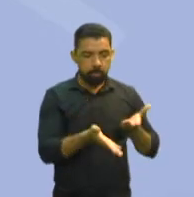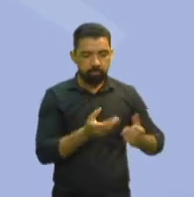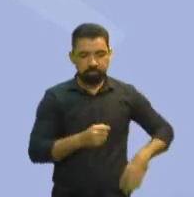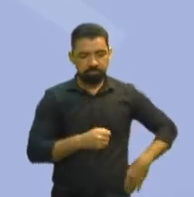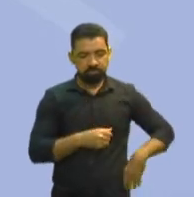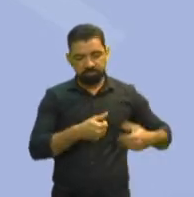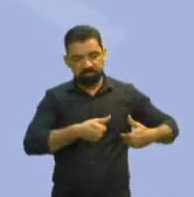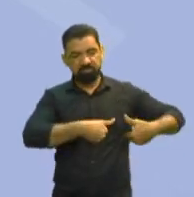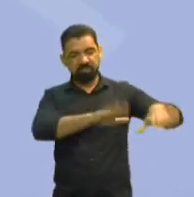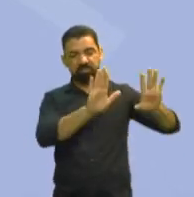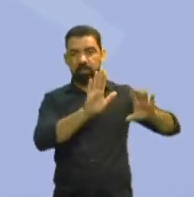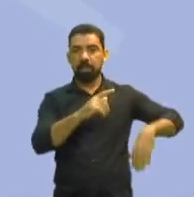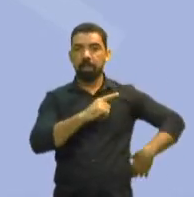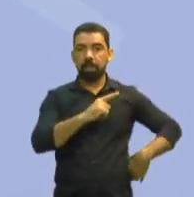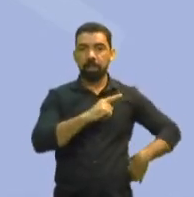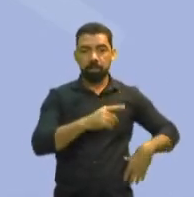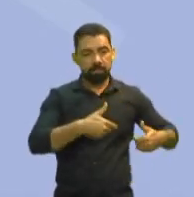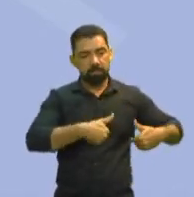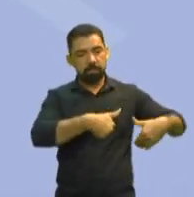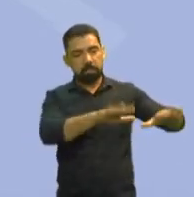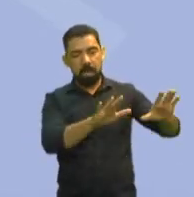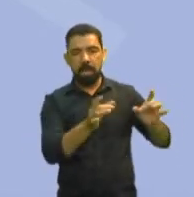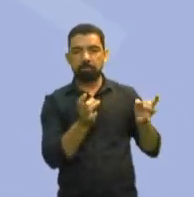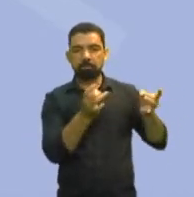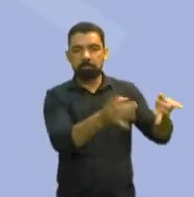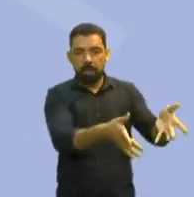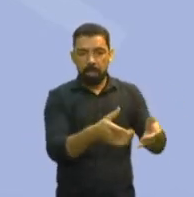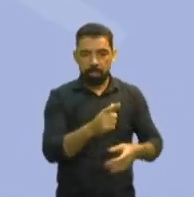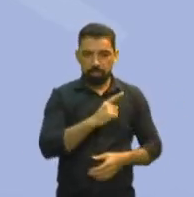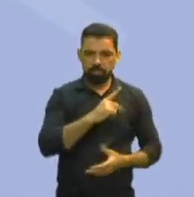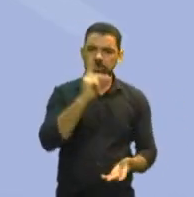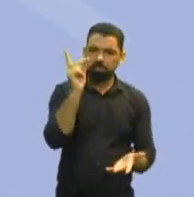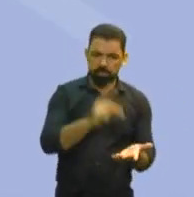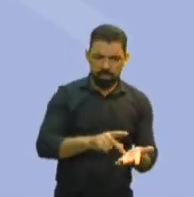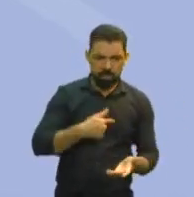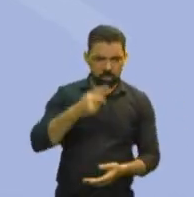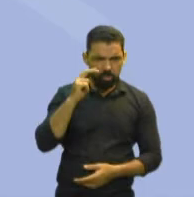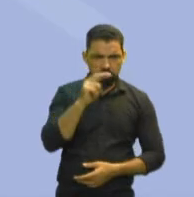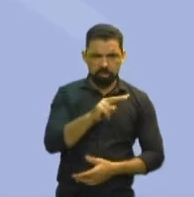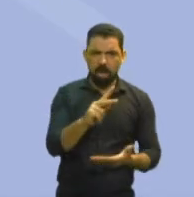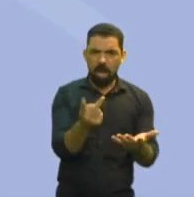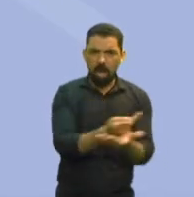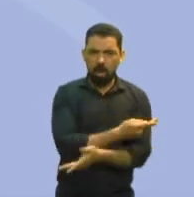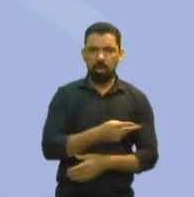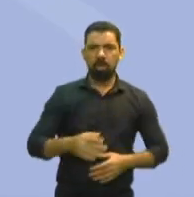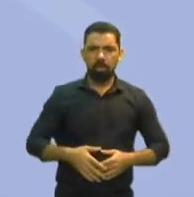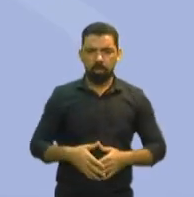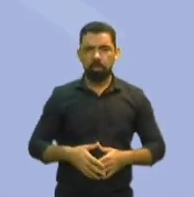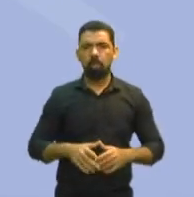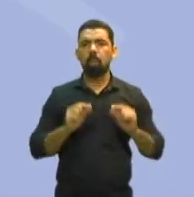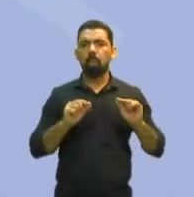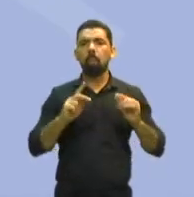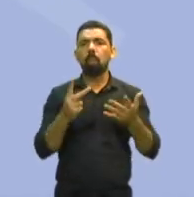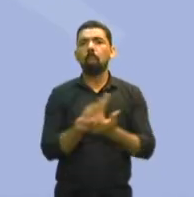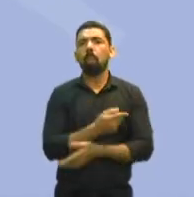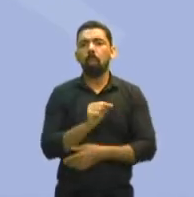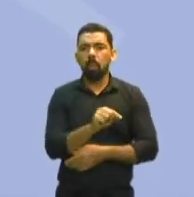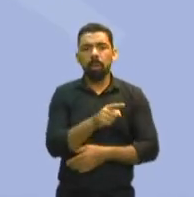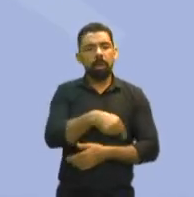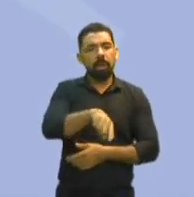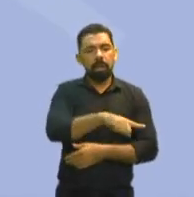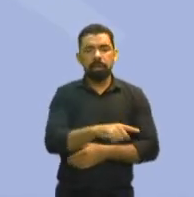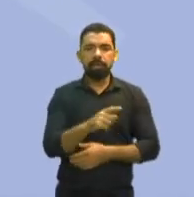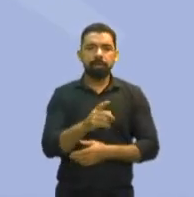deixando seus bichinhos para trás, acabam abandonando literalmente os seus animais, fazendo com que eles se tornem animais